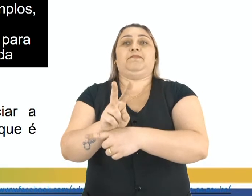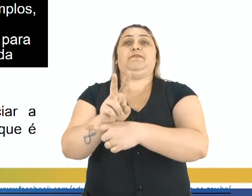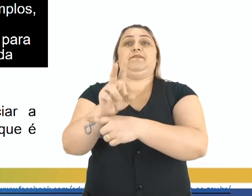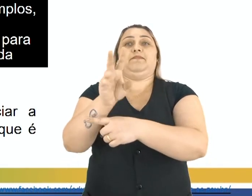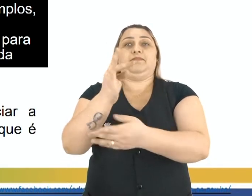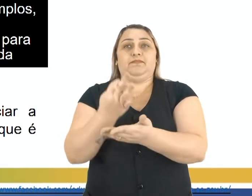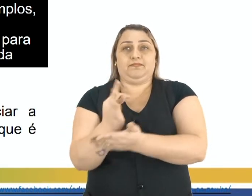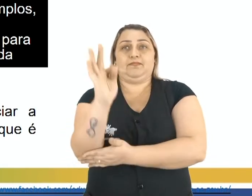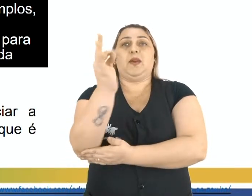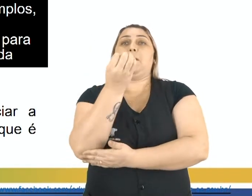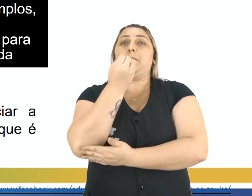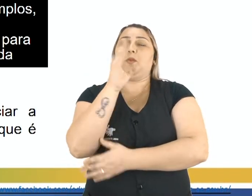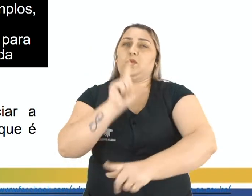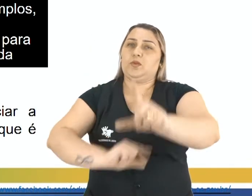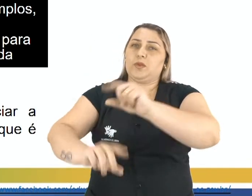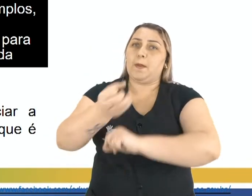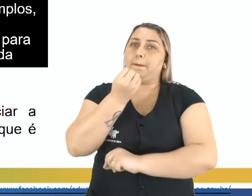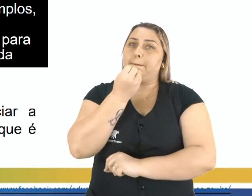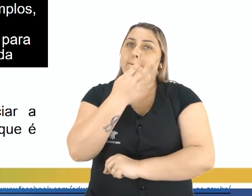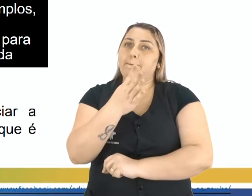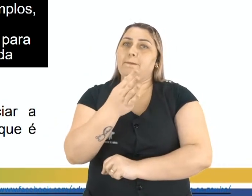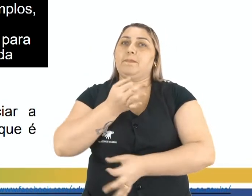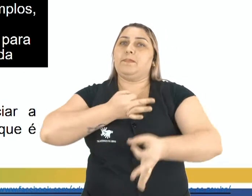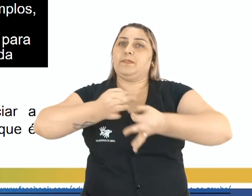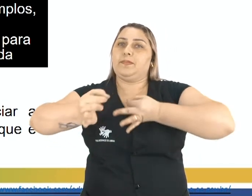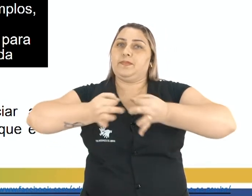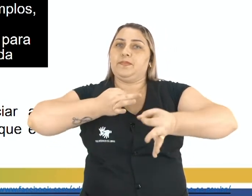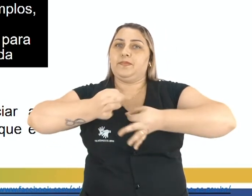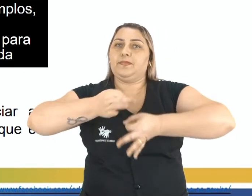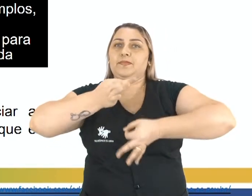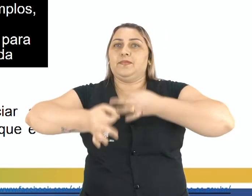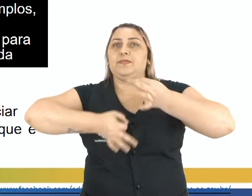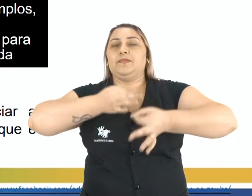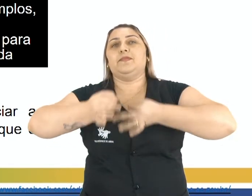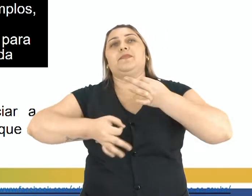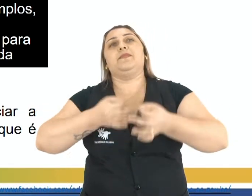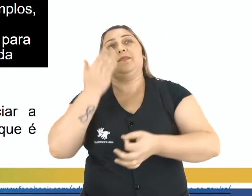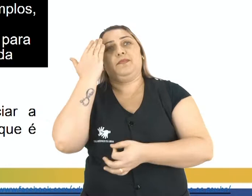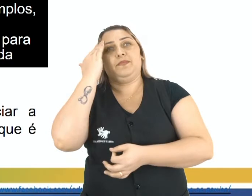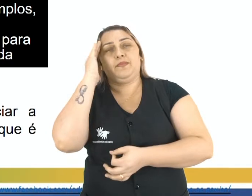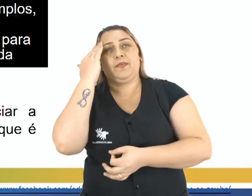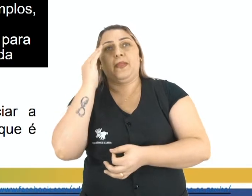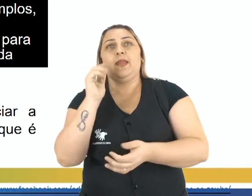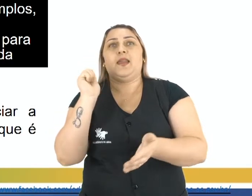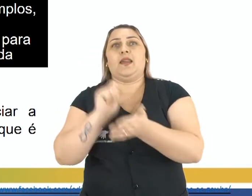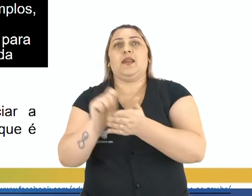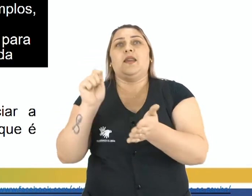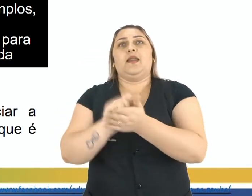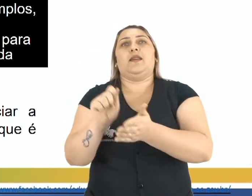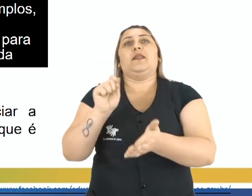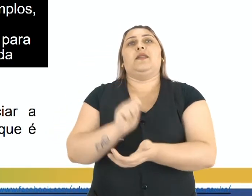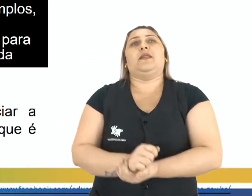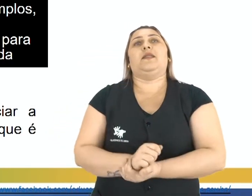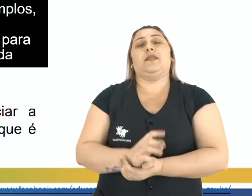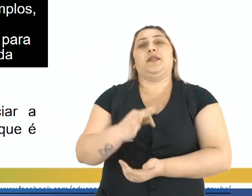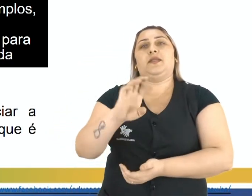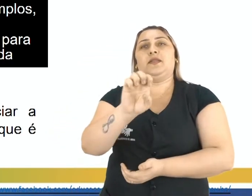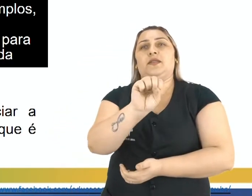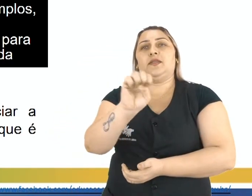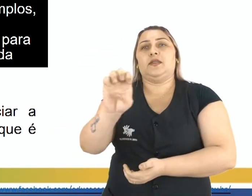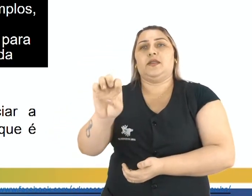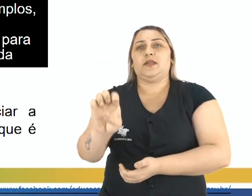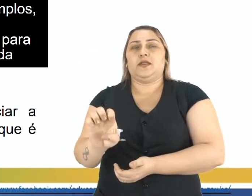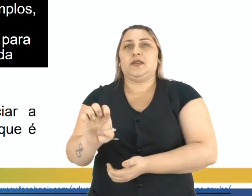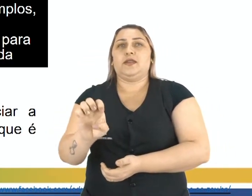selecionados bons argumentos. Então vamos definir para a gente poder compreender. Anote aí no seu caderninho. Tese